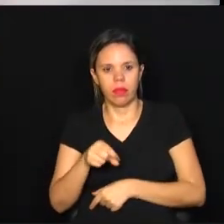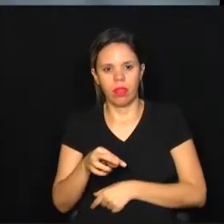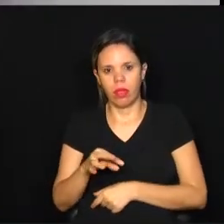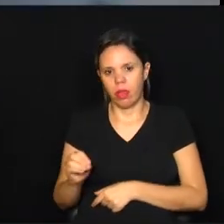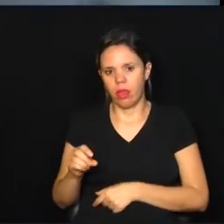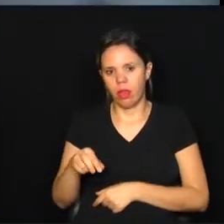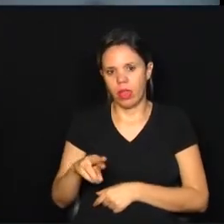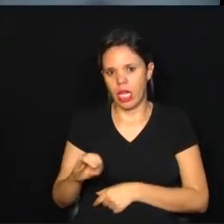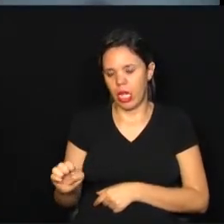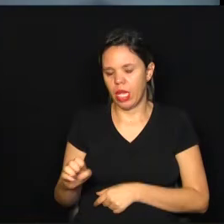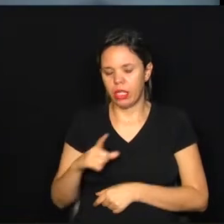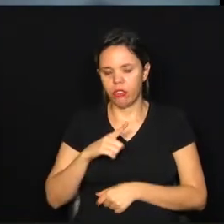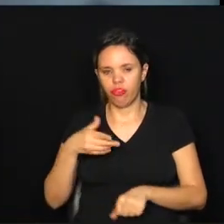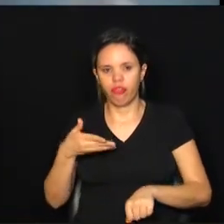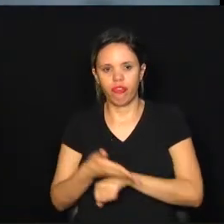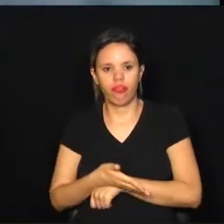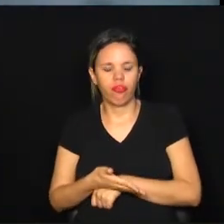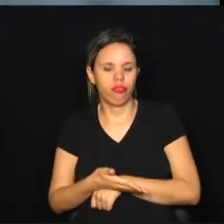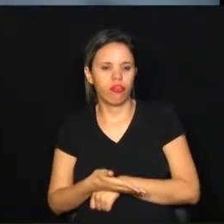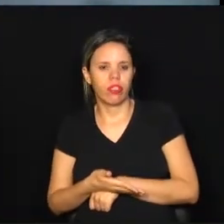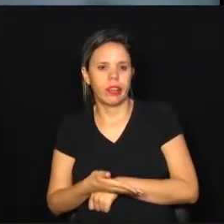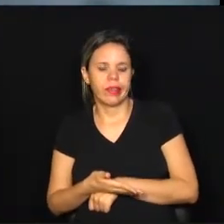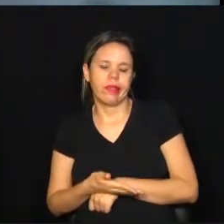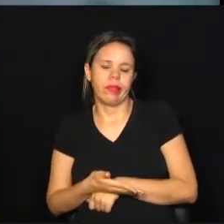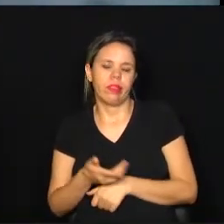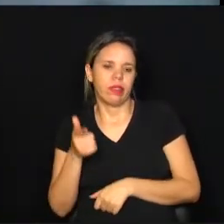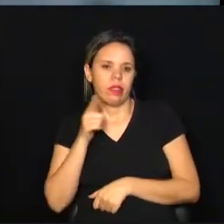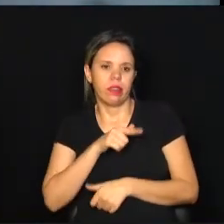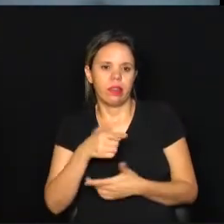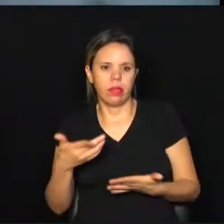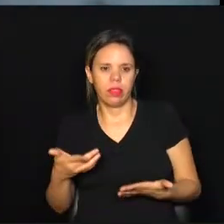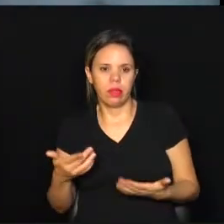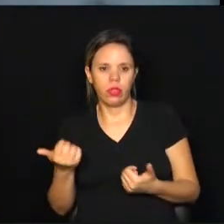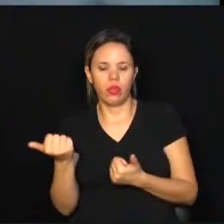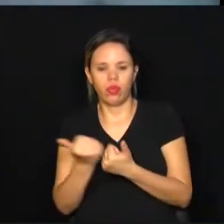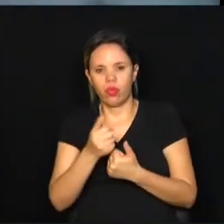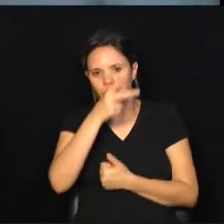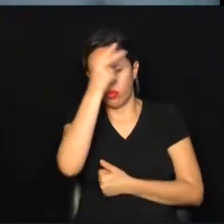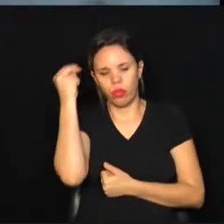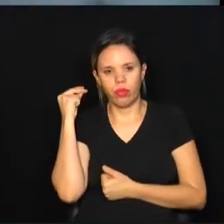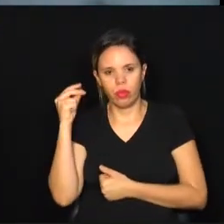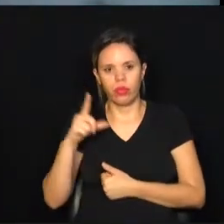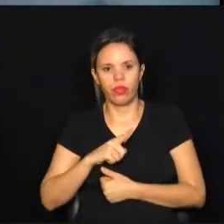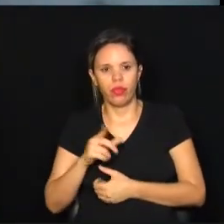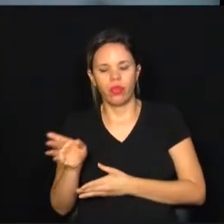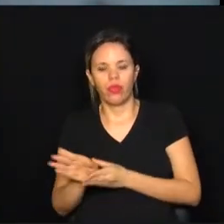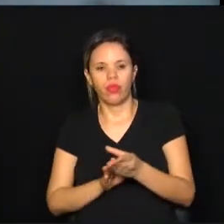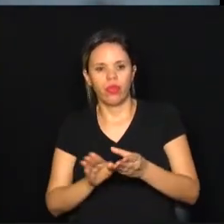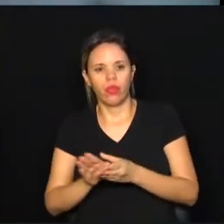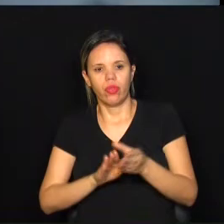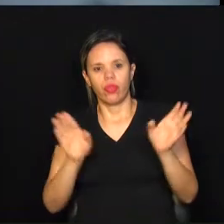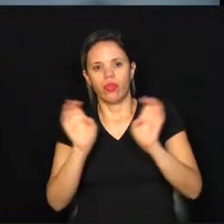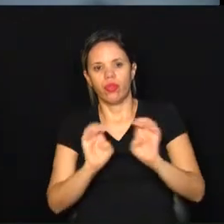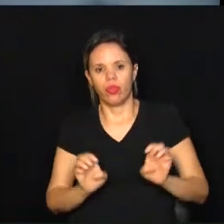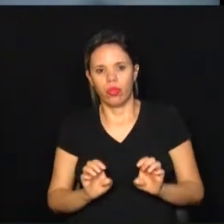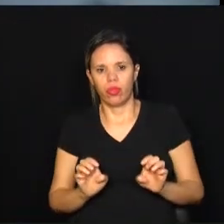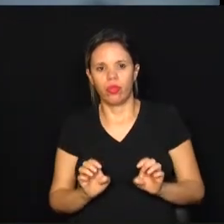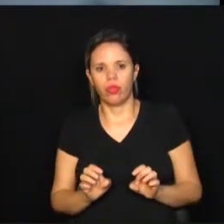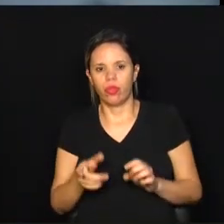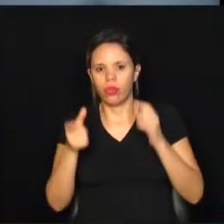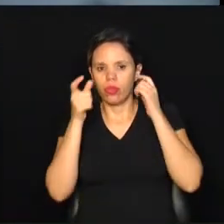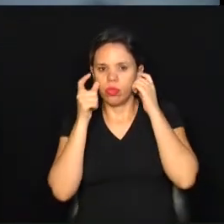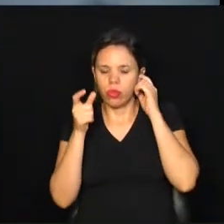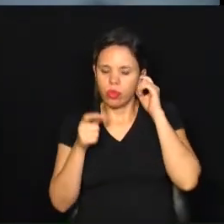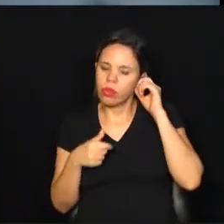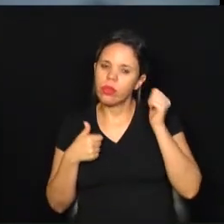a gente tinha uma participação que era capilar, tanto nas subprefeituras, que tinham conselhos e estruturas para isso, para ouvir